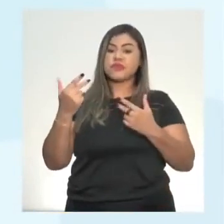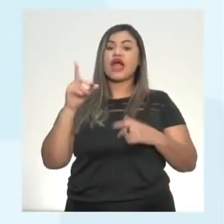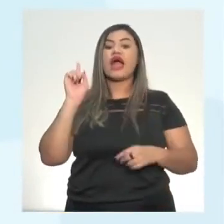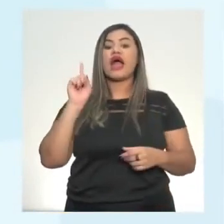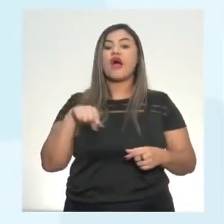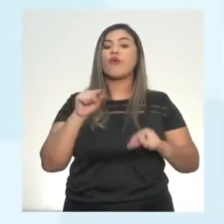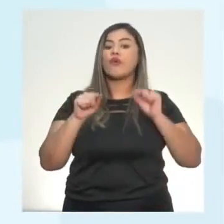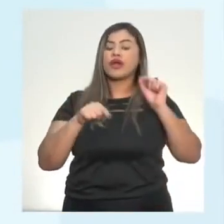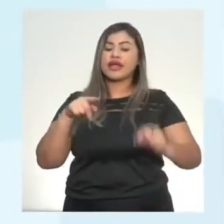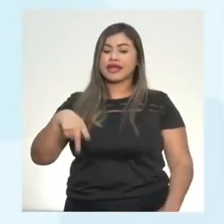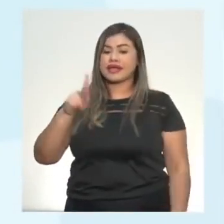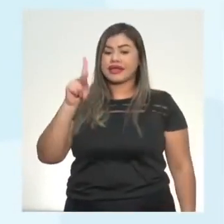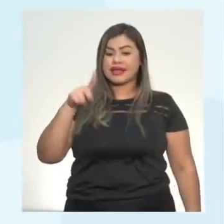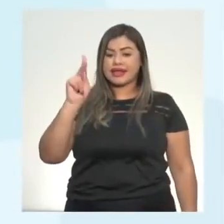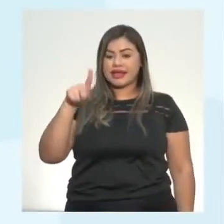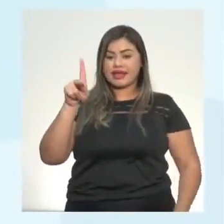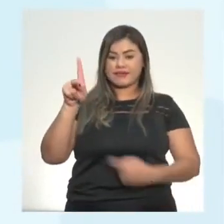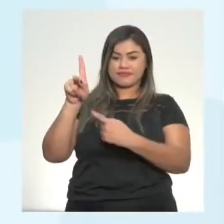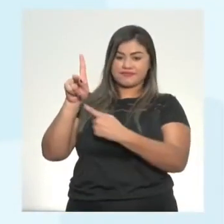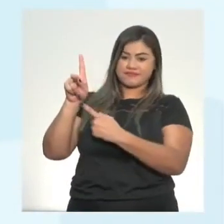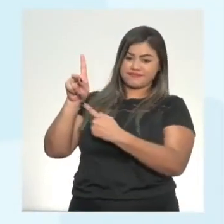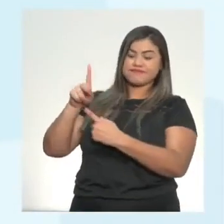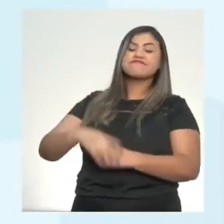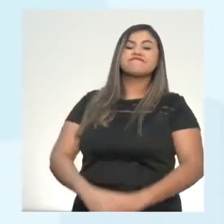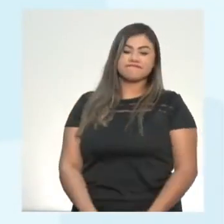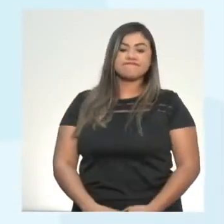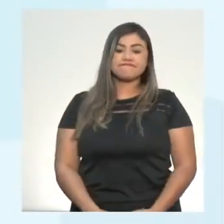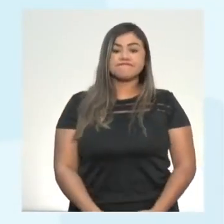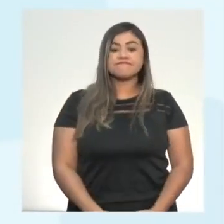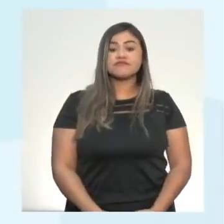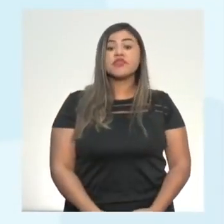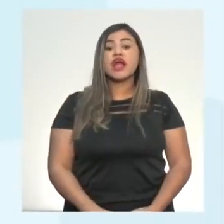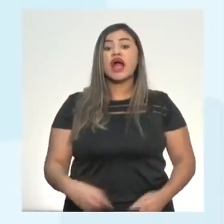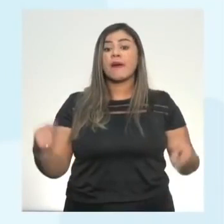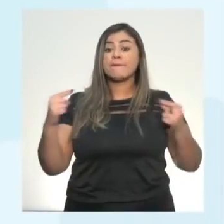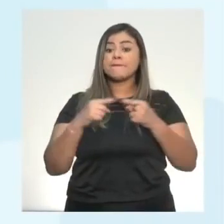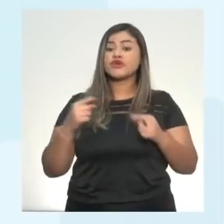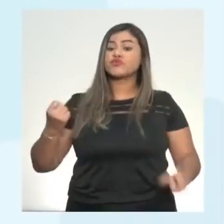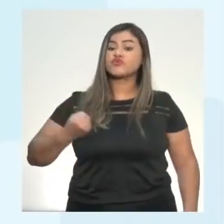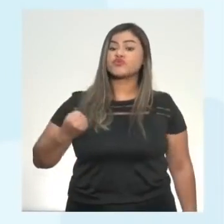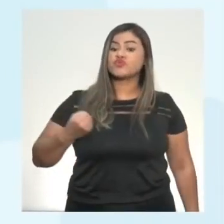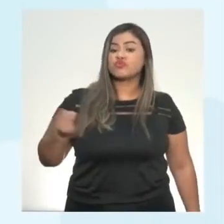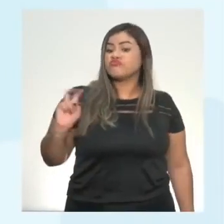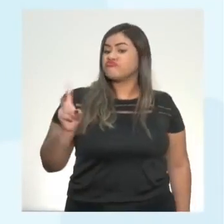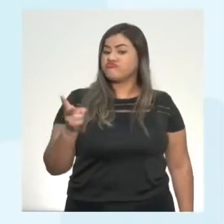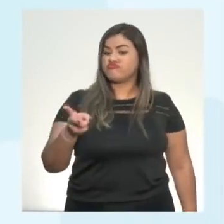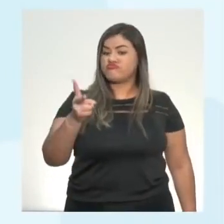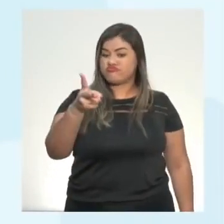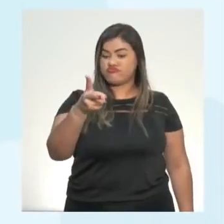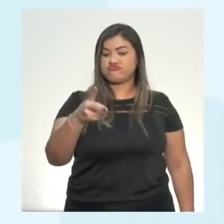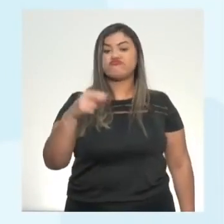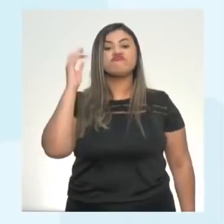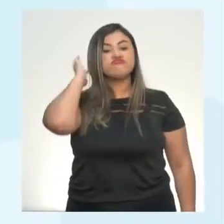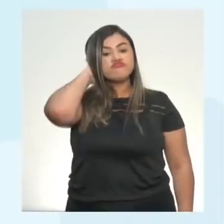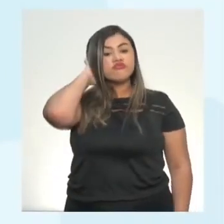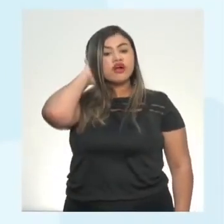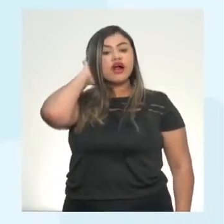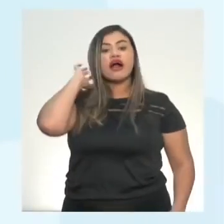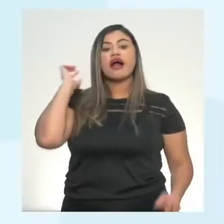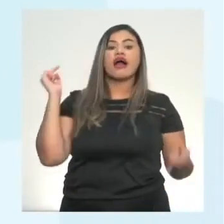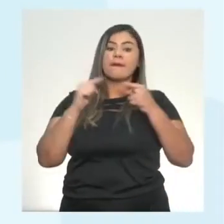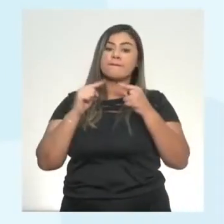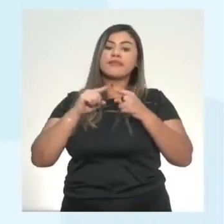semelhança é designada pela letra K e ela é um valor constante obtido